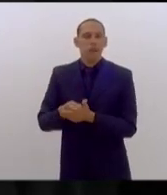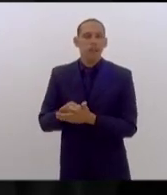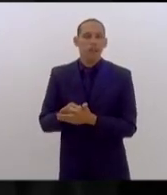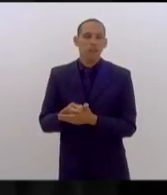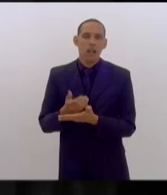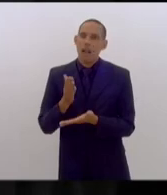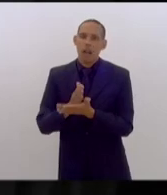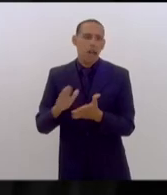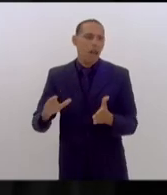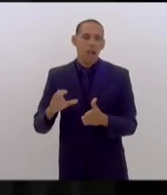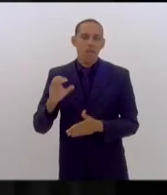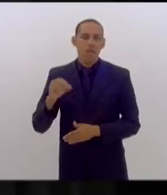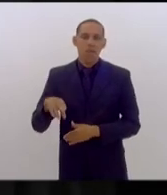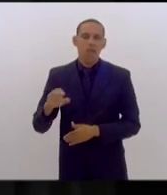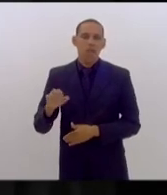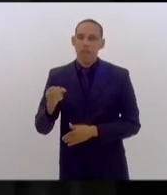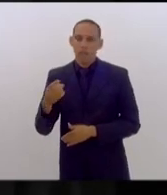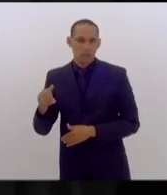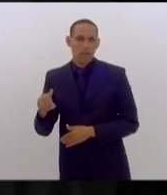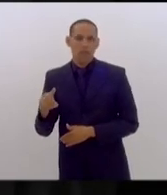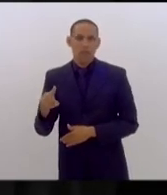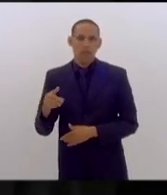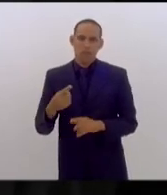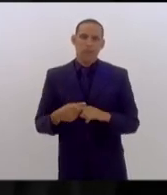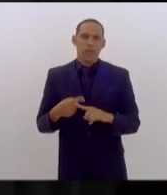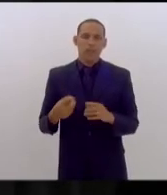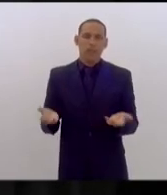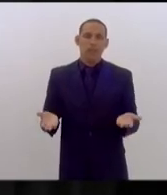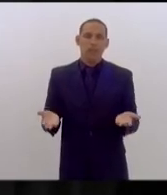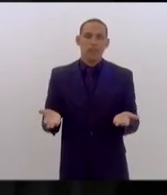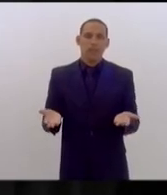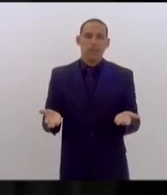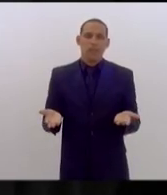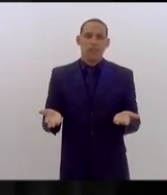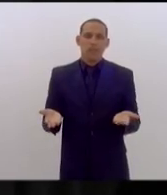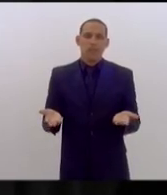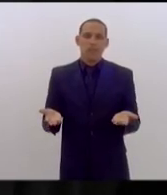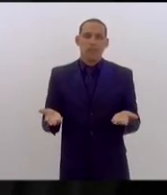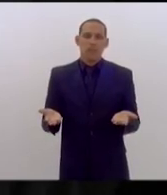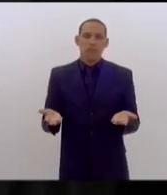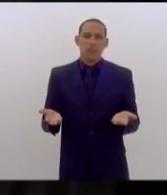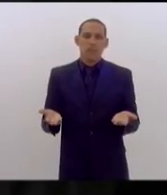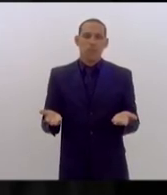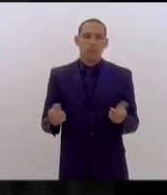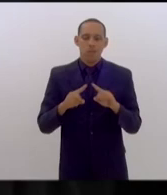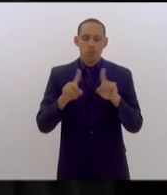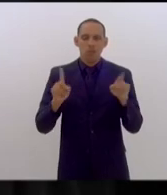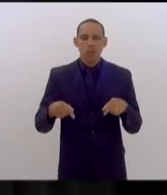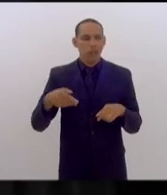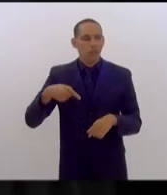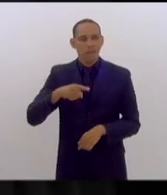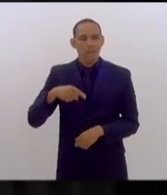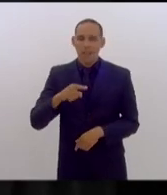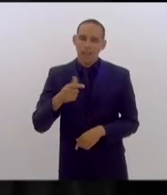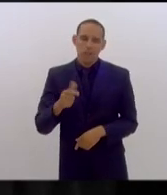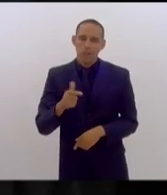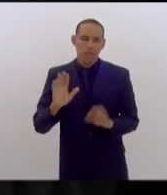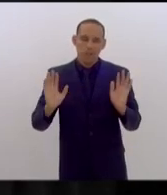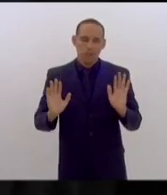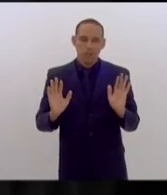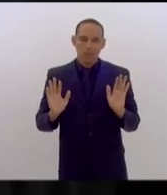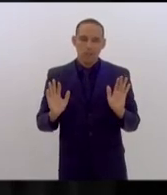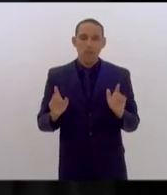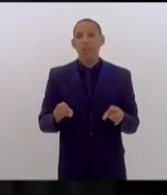extinção da concessão é porque não teria nem mais passageiro para andar nela